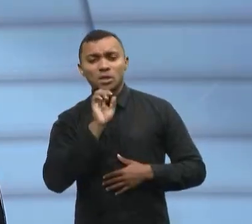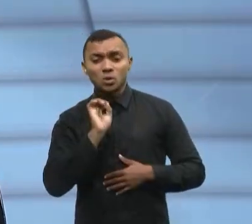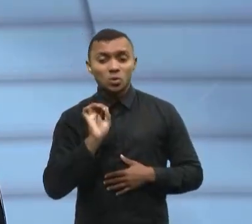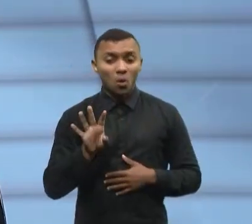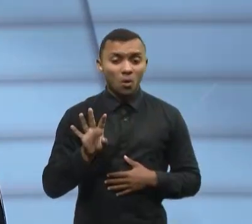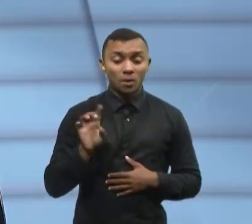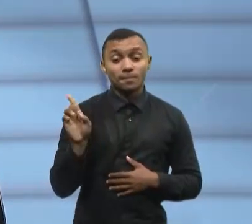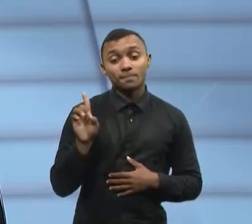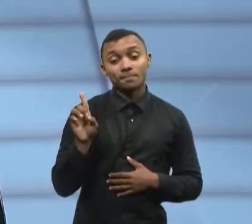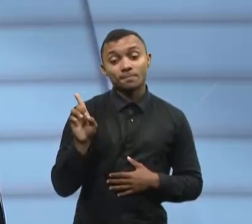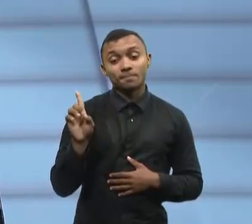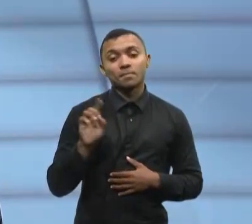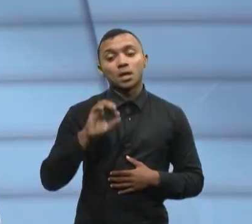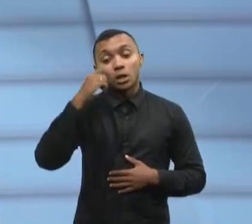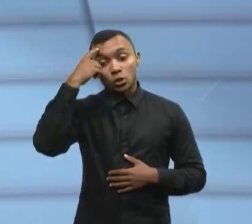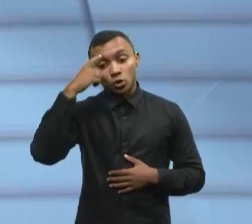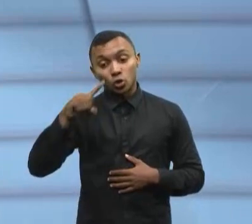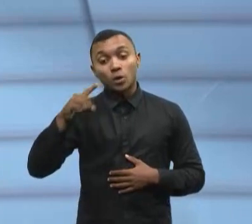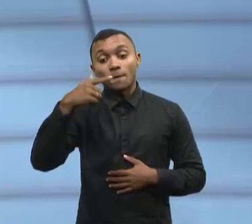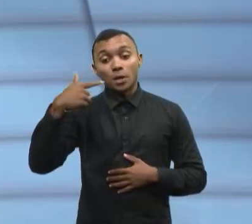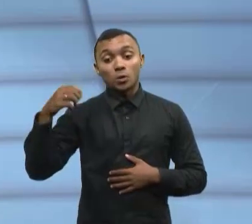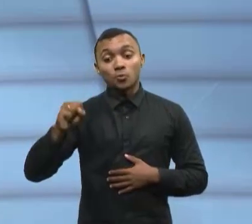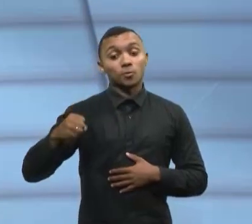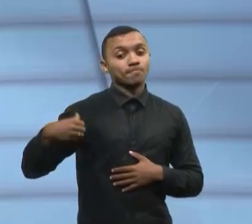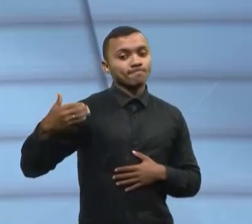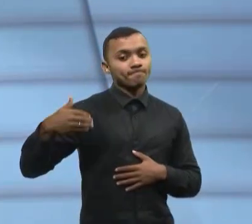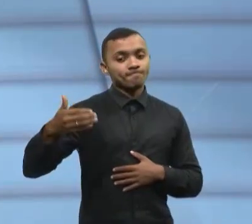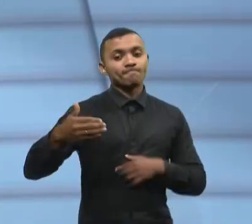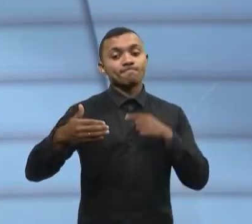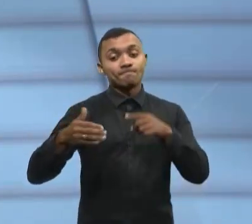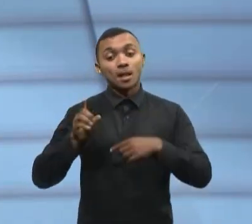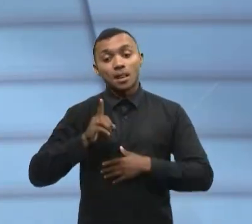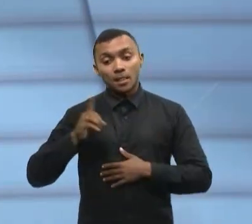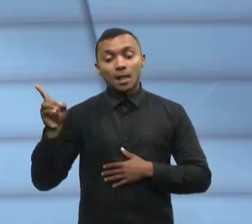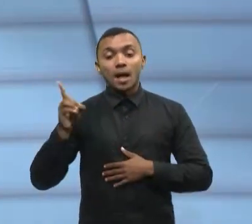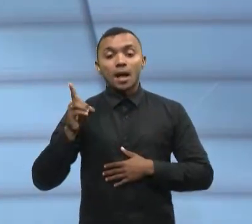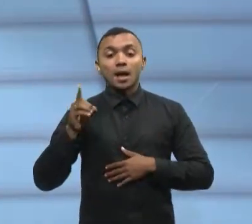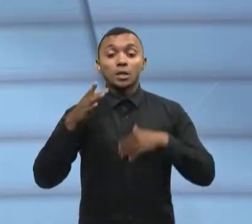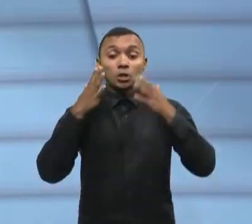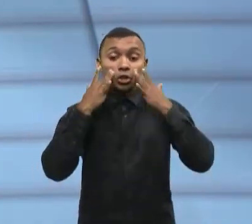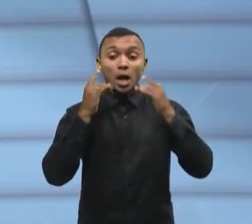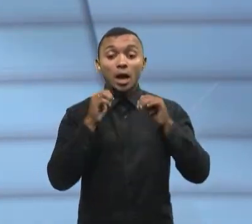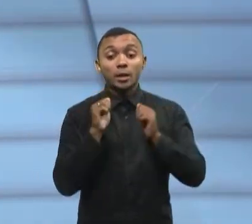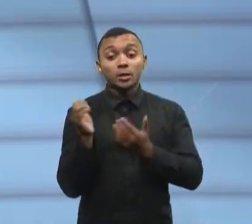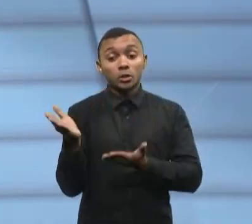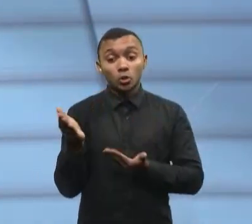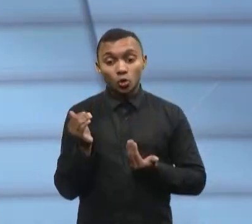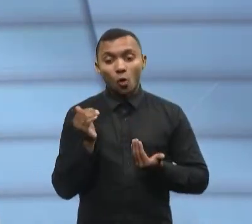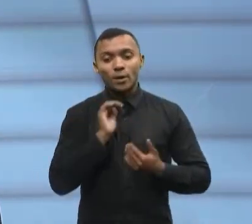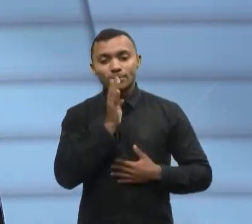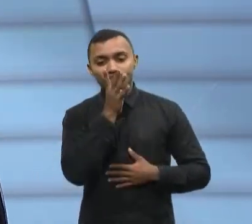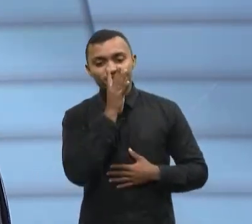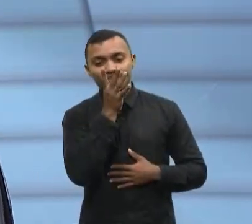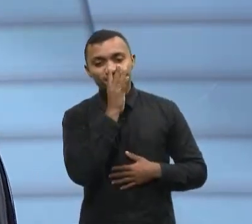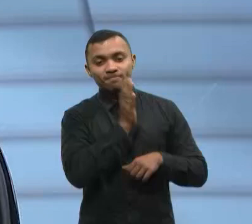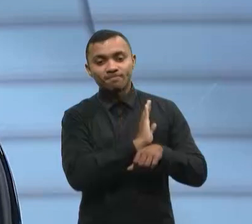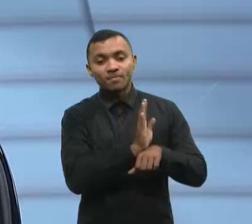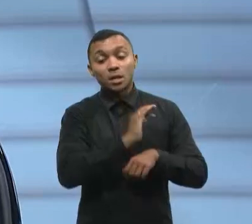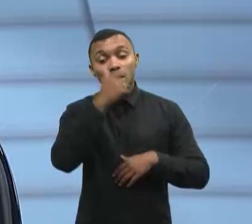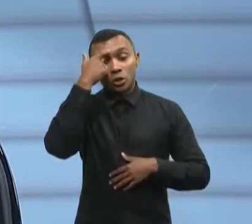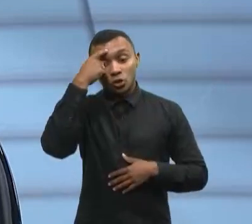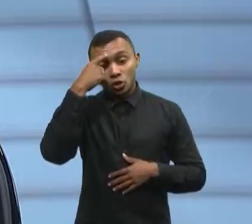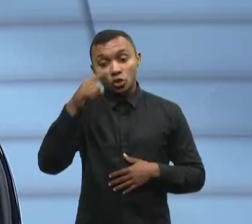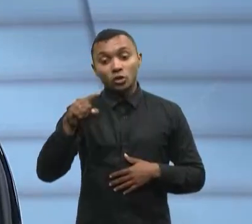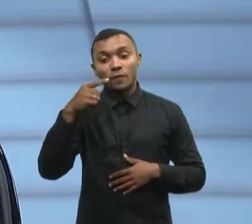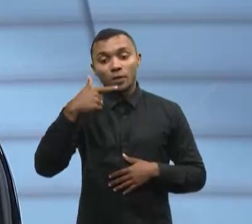autismo. Inclusive, dia 28 agora, nós vamos ter no Cine Alece adolescentes assistindo um filme dia 28 agora de abril? De